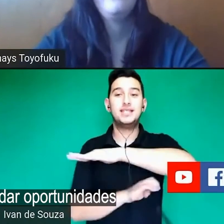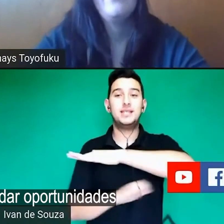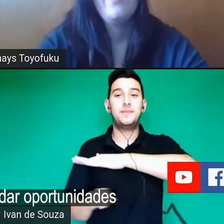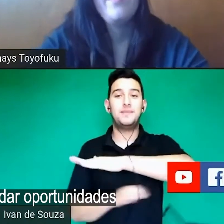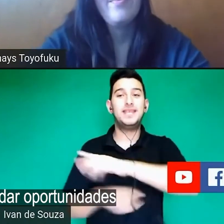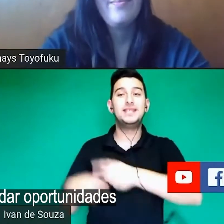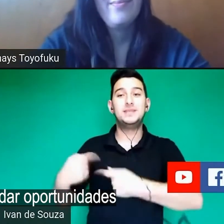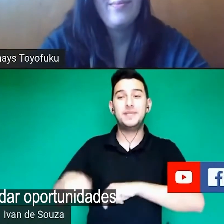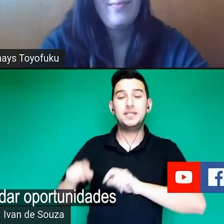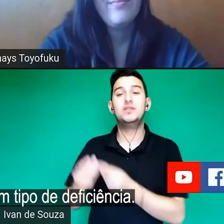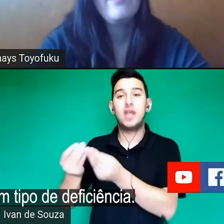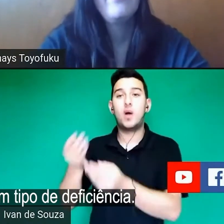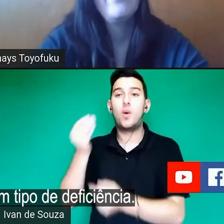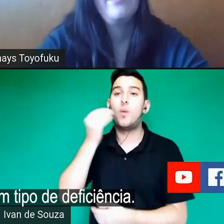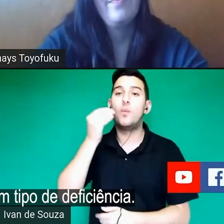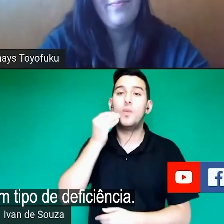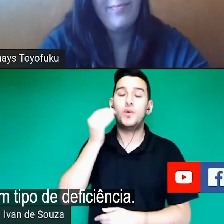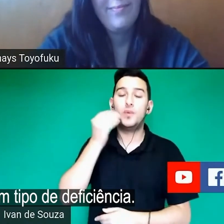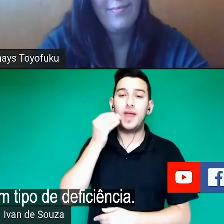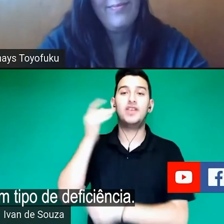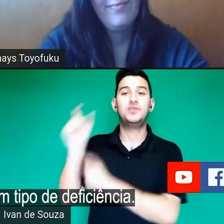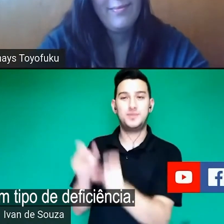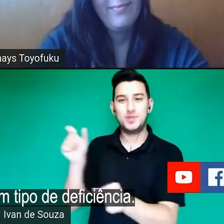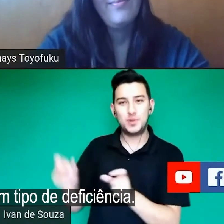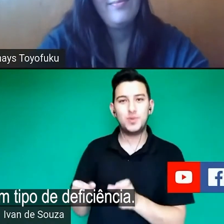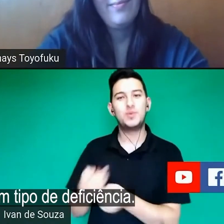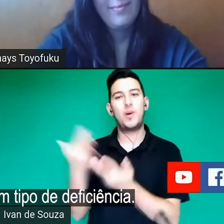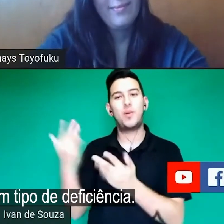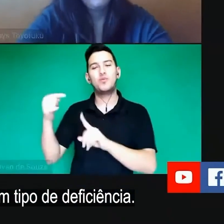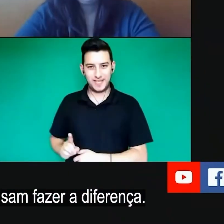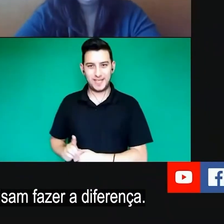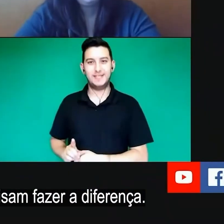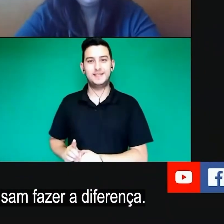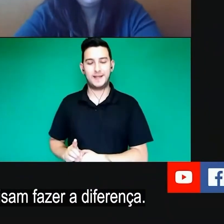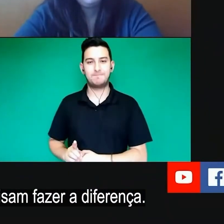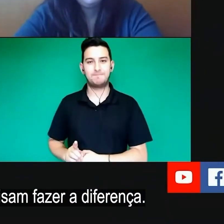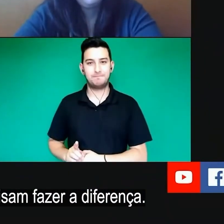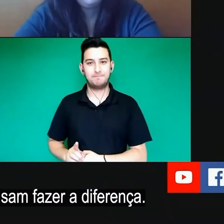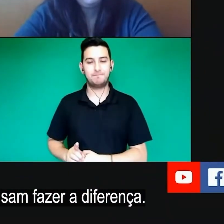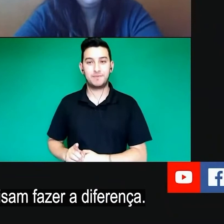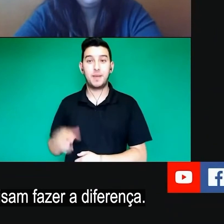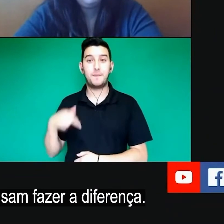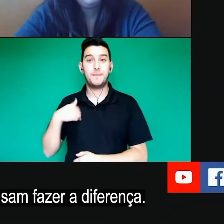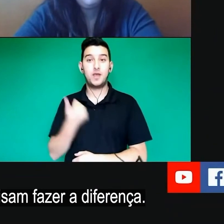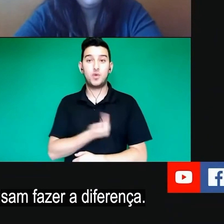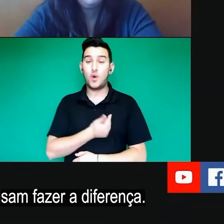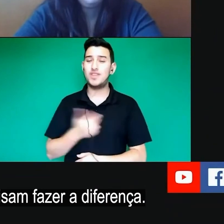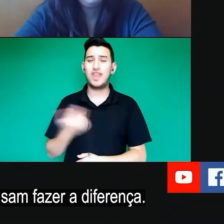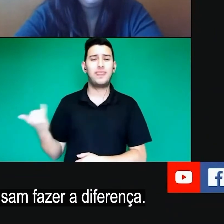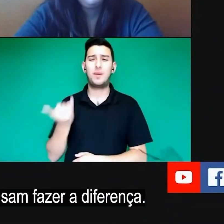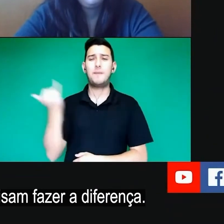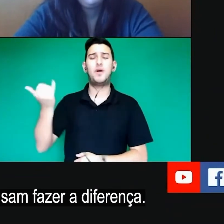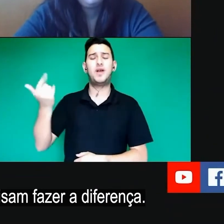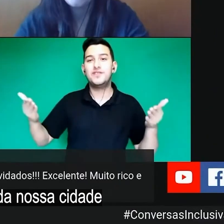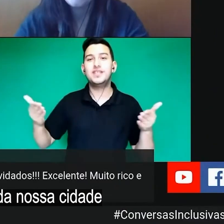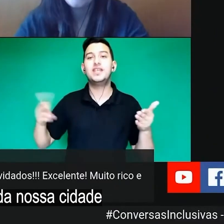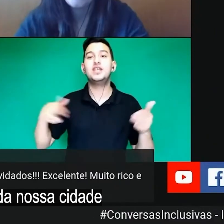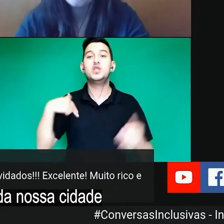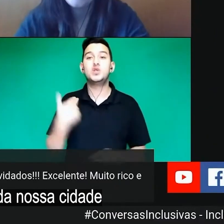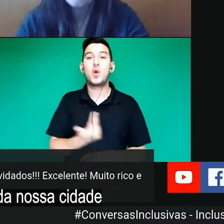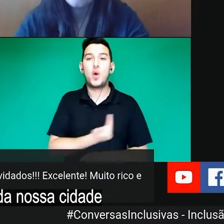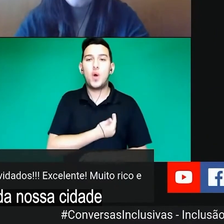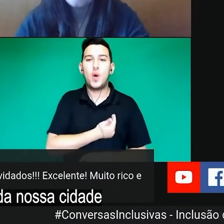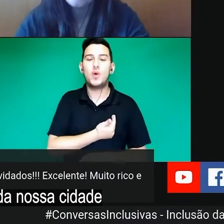precisam dar oportunidade para as pessoas com algum tipo de deficiência. Para a gente não importa, precisa fazer a diferença.